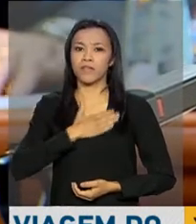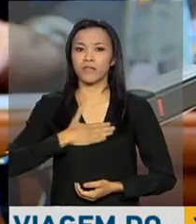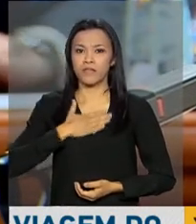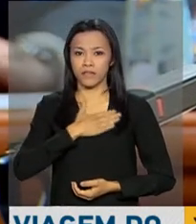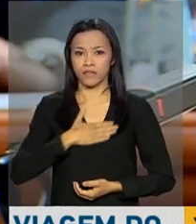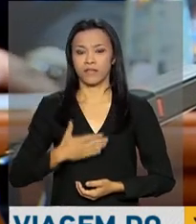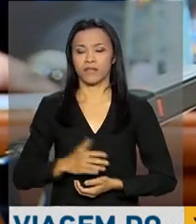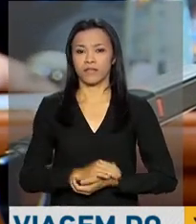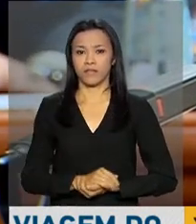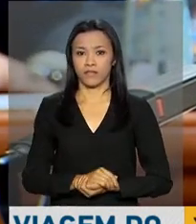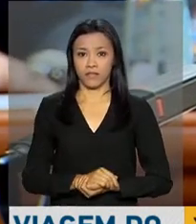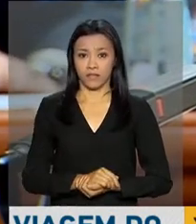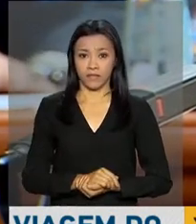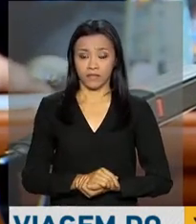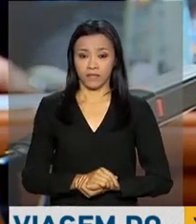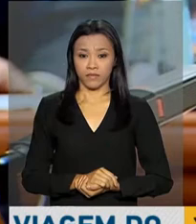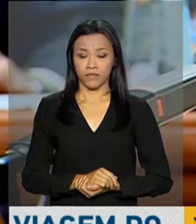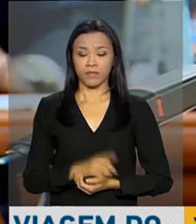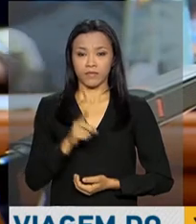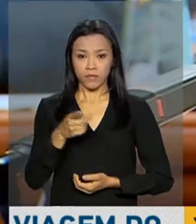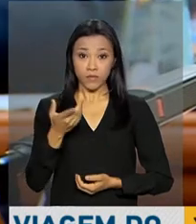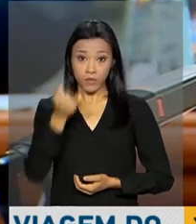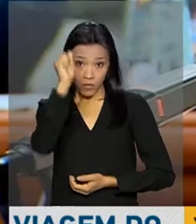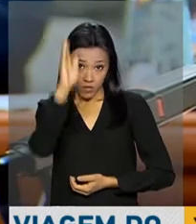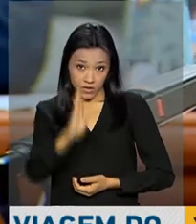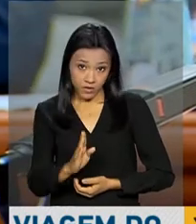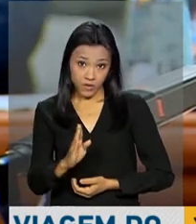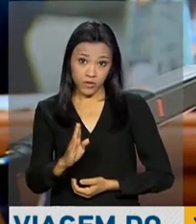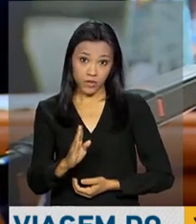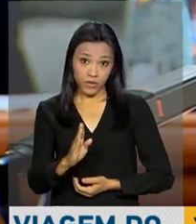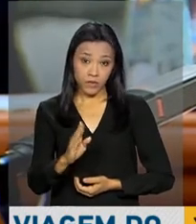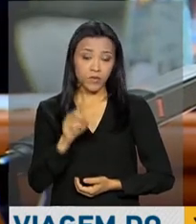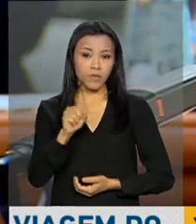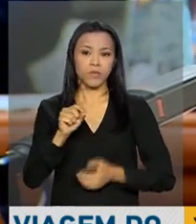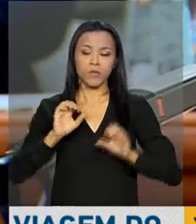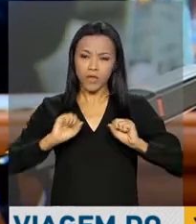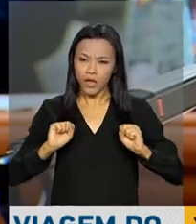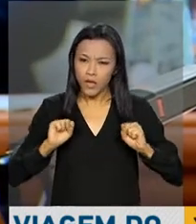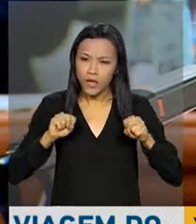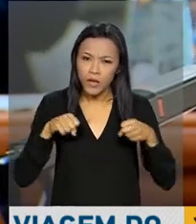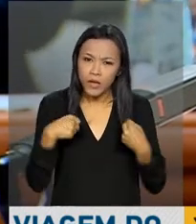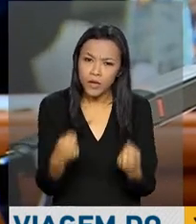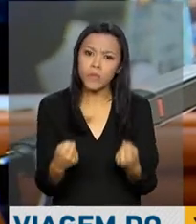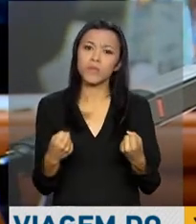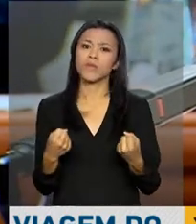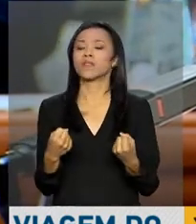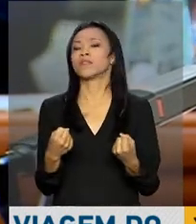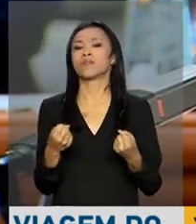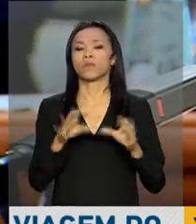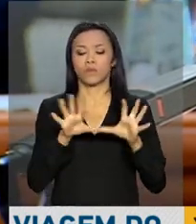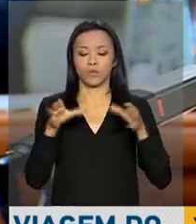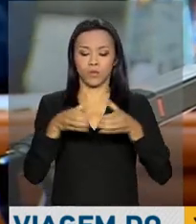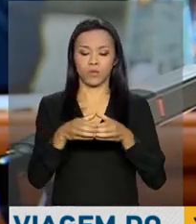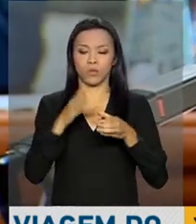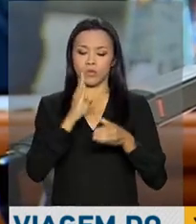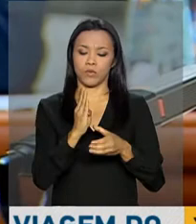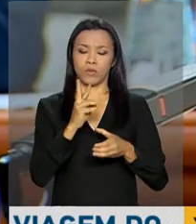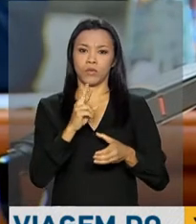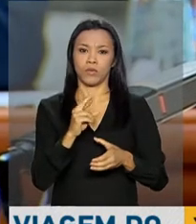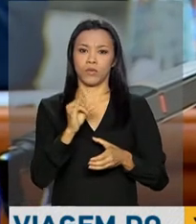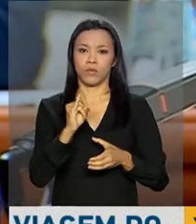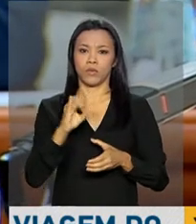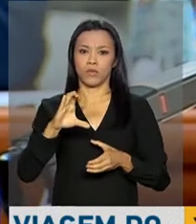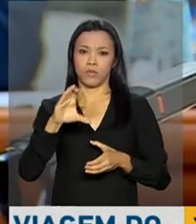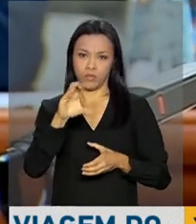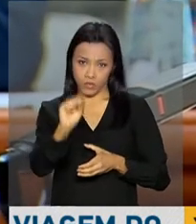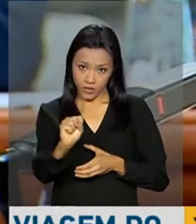compartilhar as impressões do Brasil sobre a cooperação entre os BRICS. Como vemos